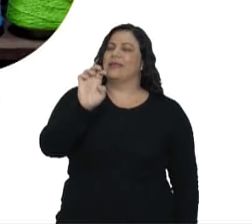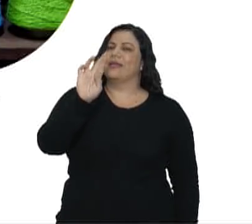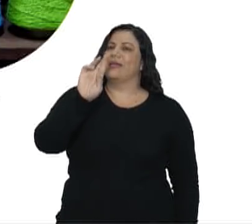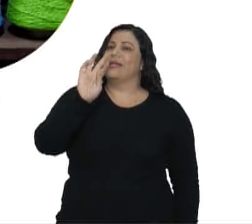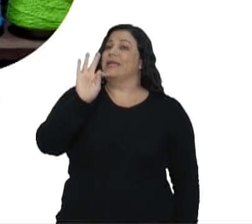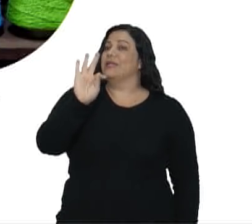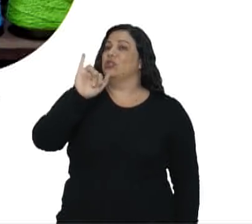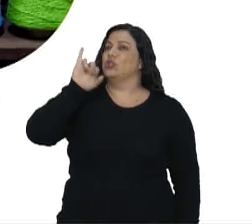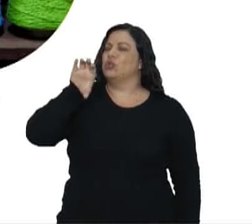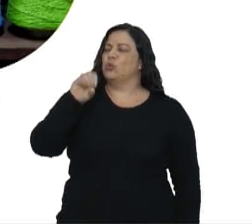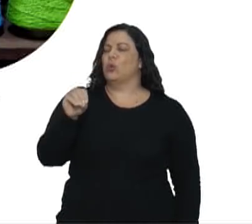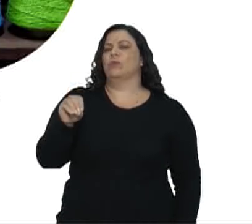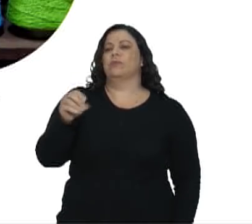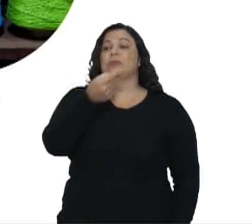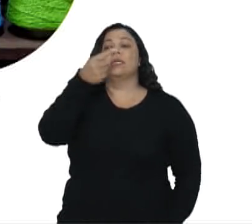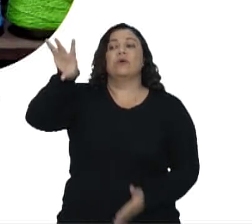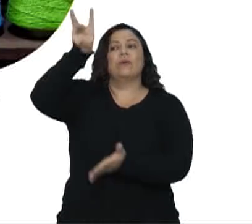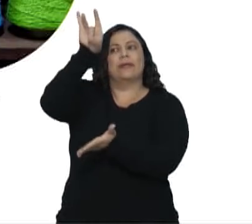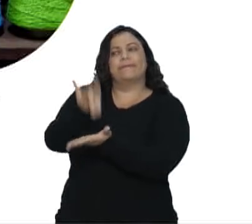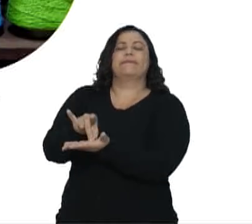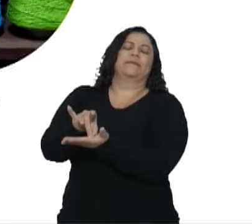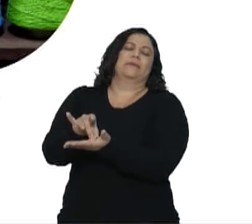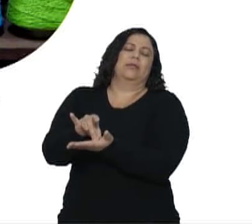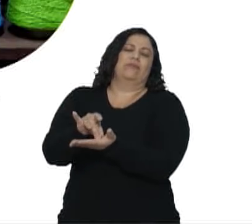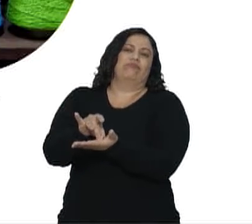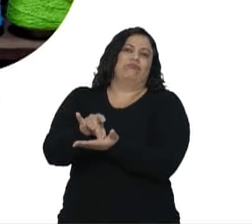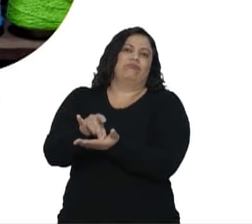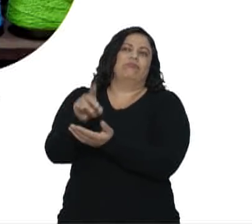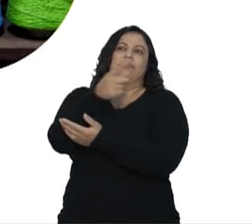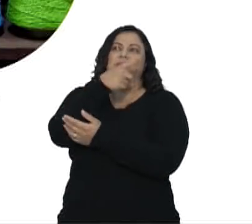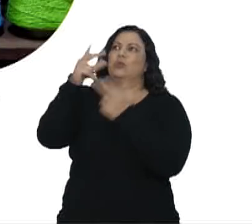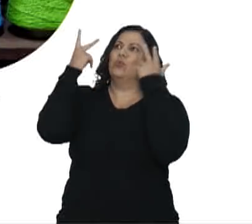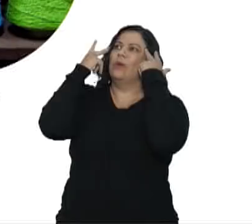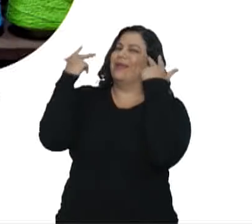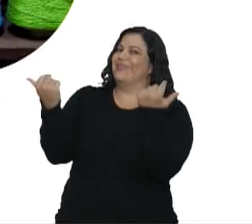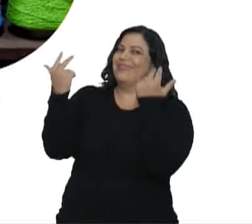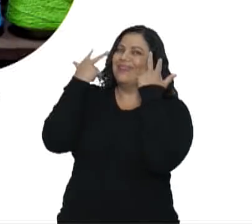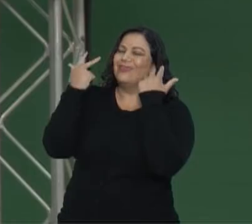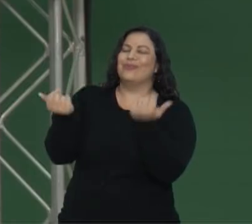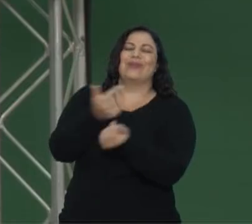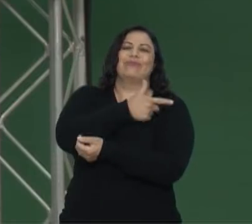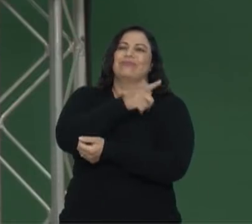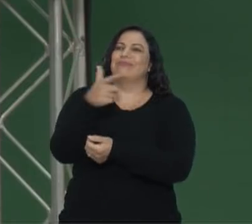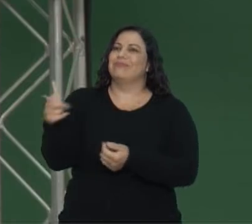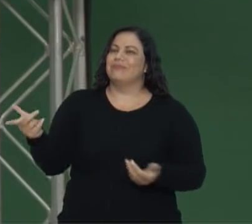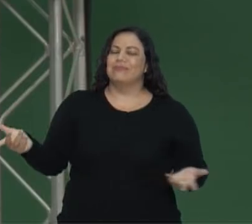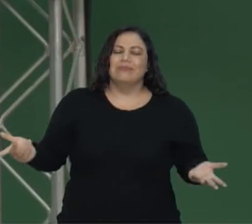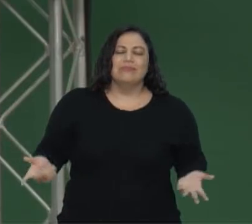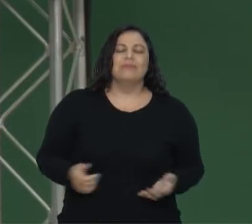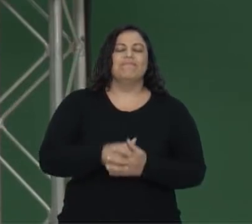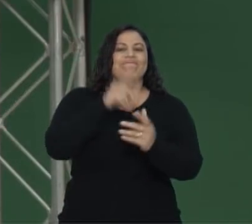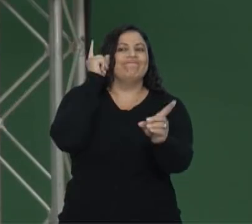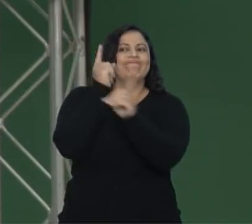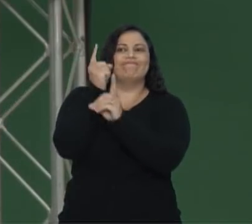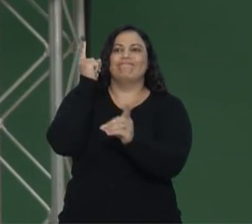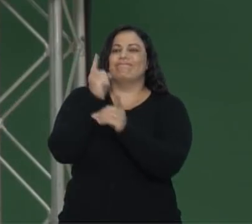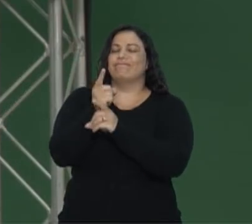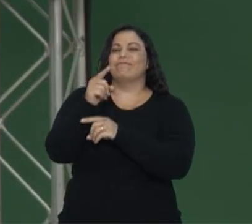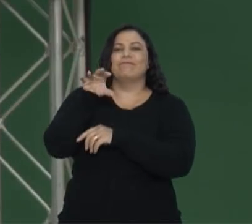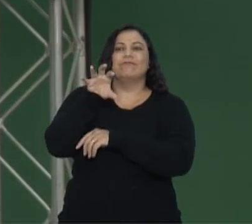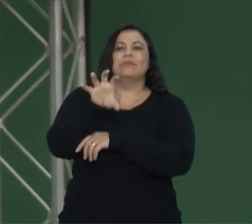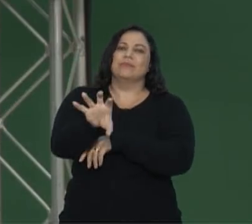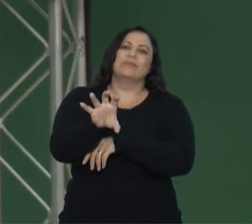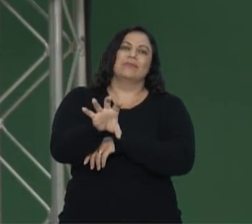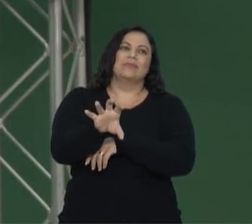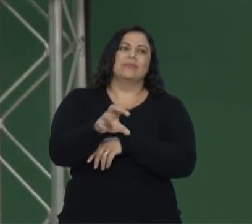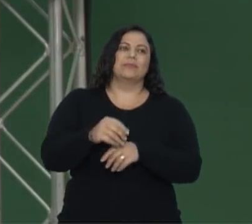artificial, e não é extraído diretamente da natureza. Eu não encontro ele desta maneira na natureza. Trago